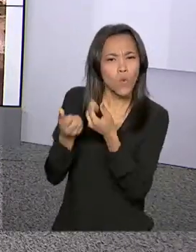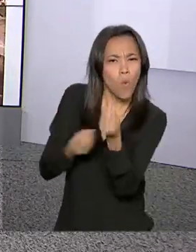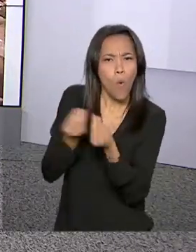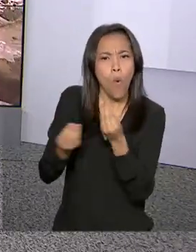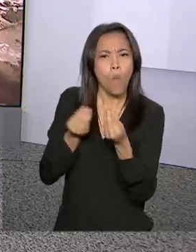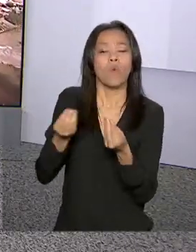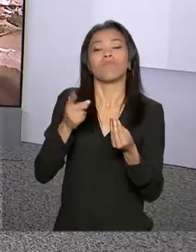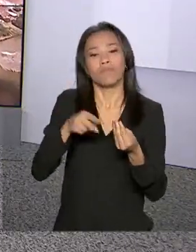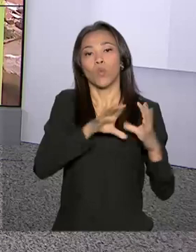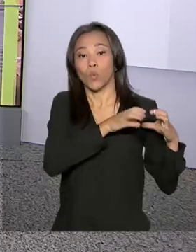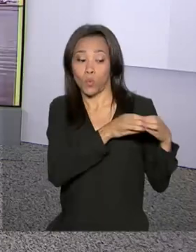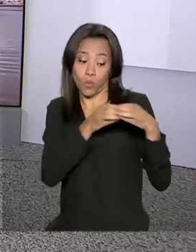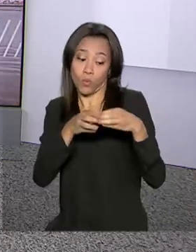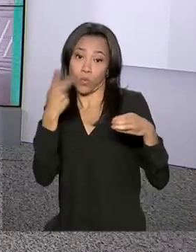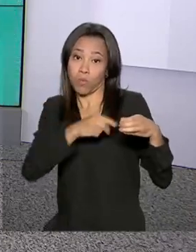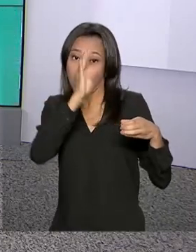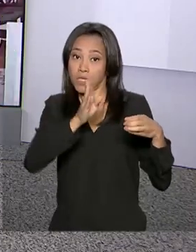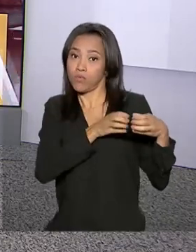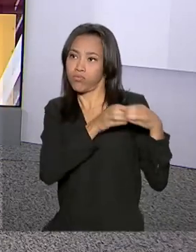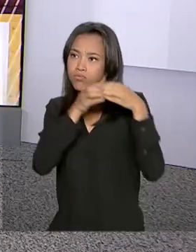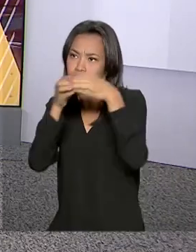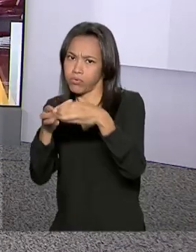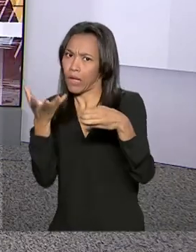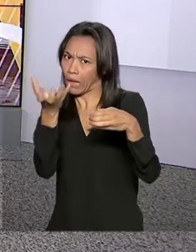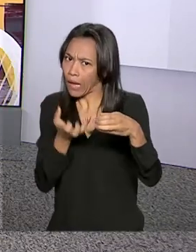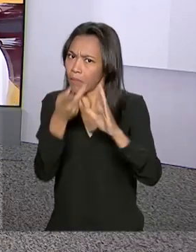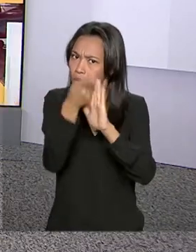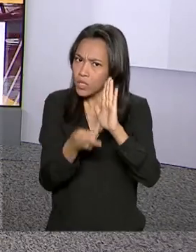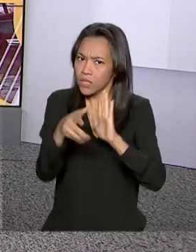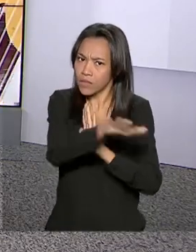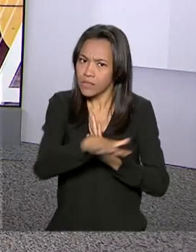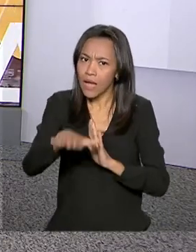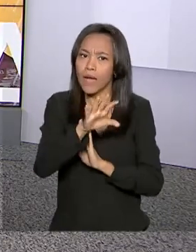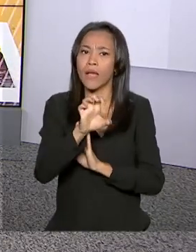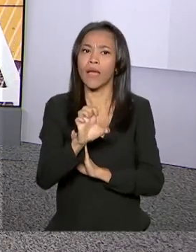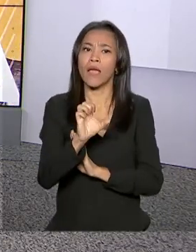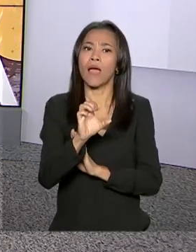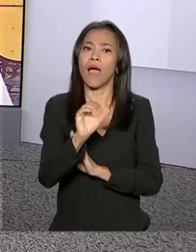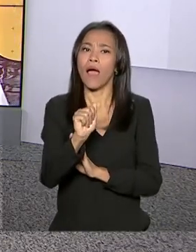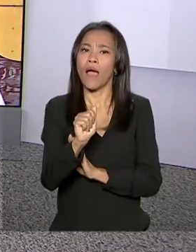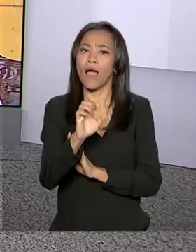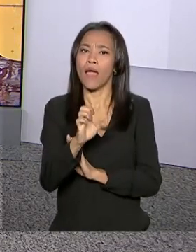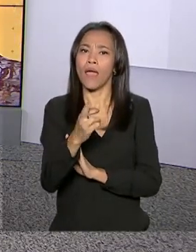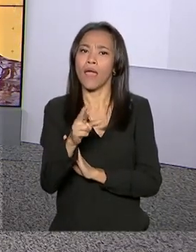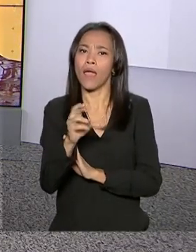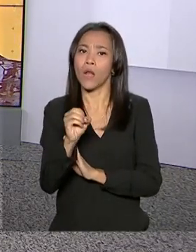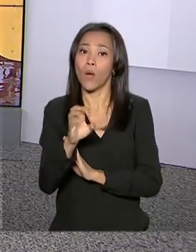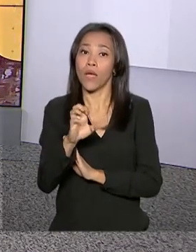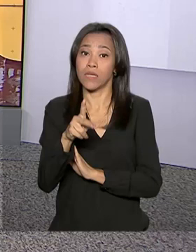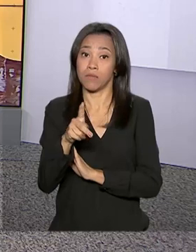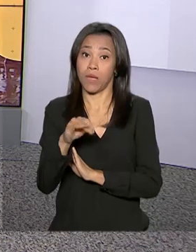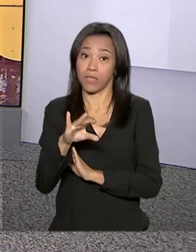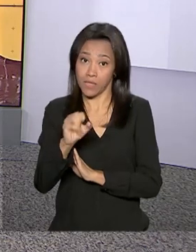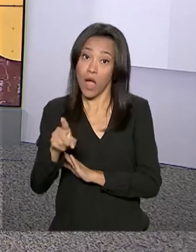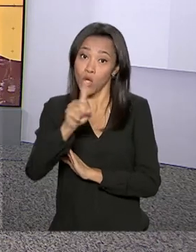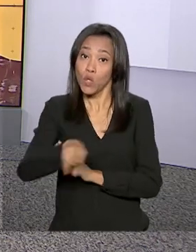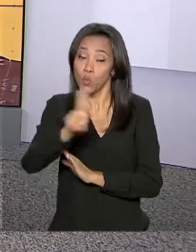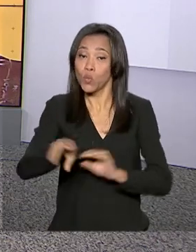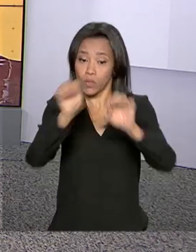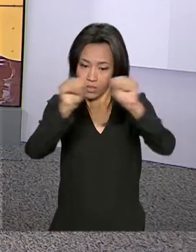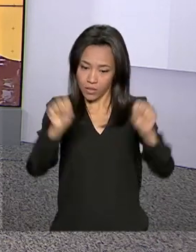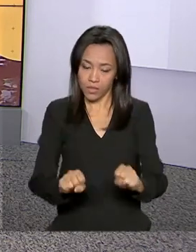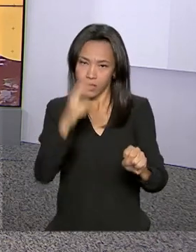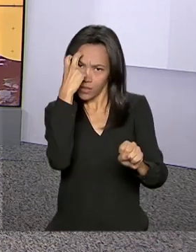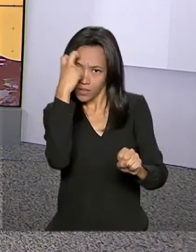delegação brasileira visa projetos na área aeroespacial ila o uso da inteligência artificial como plataforma para o